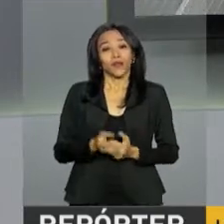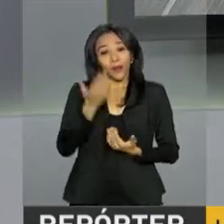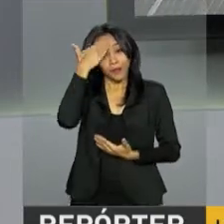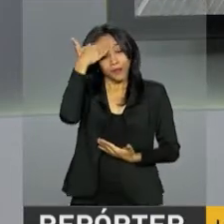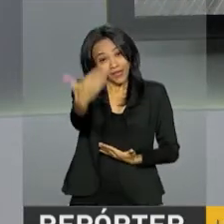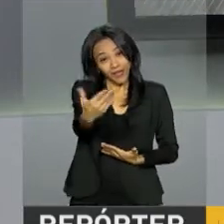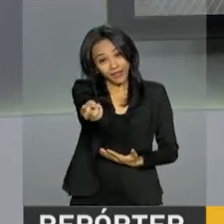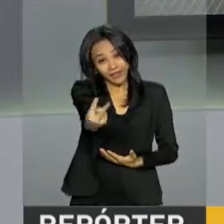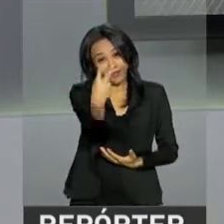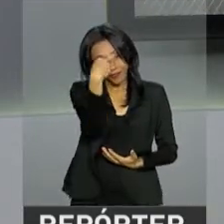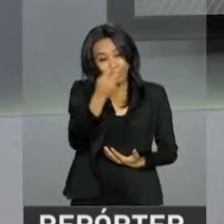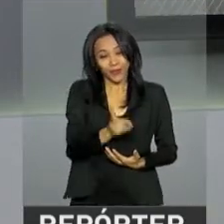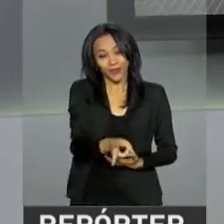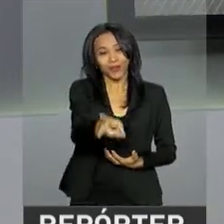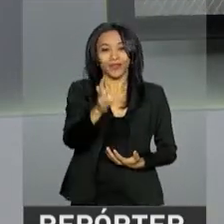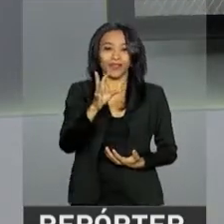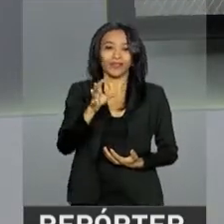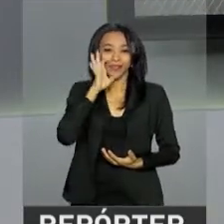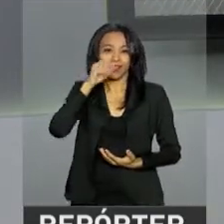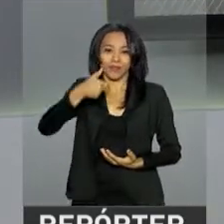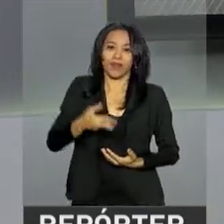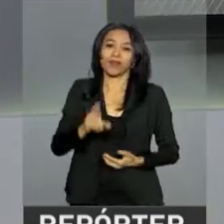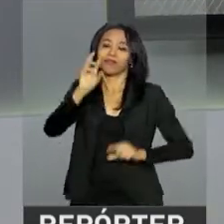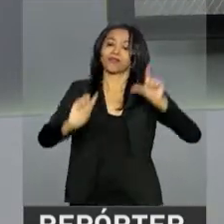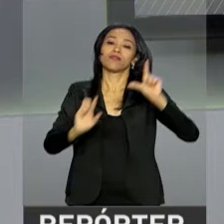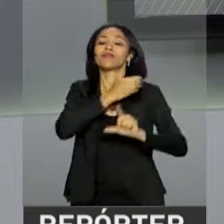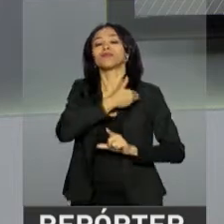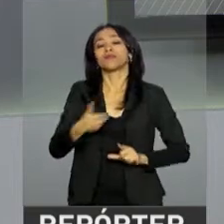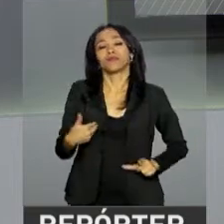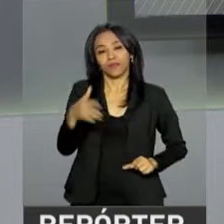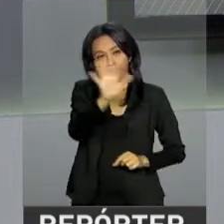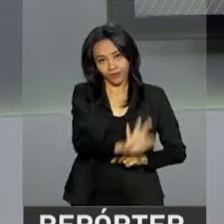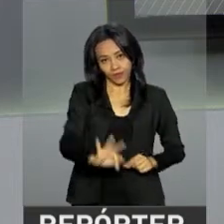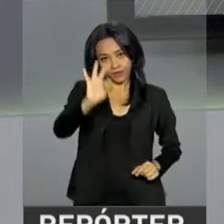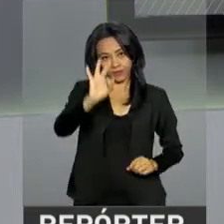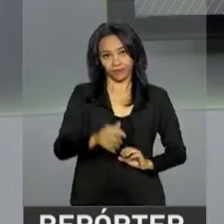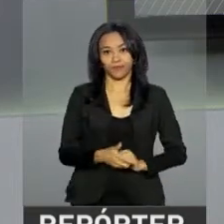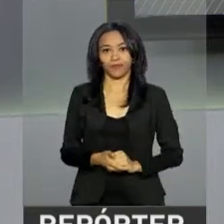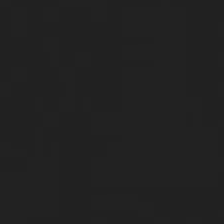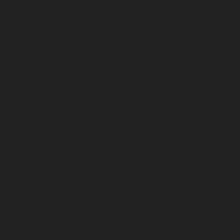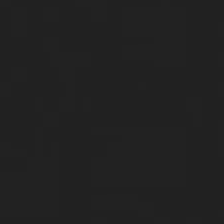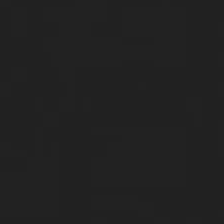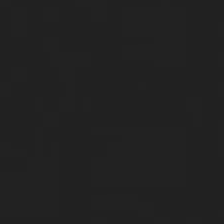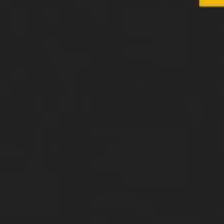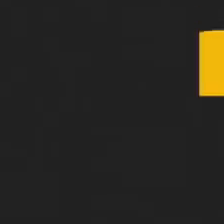obrigada pela sua companhia continue com a gente aqui na nbr a tv do governo federal